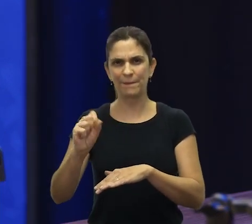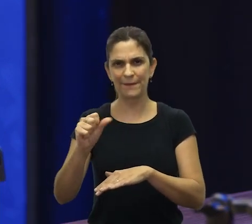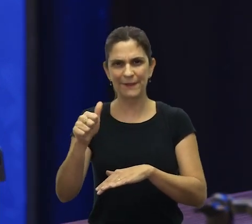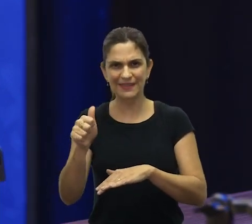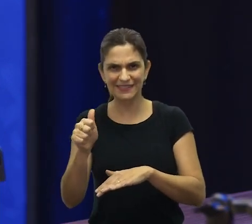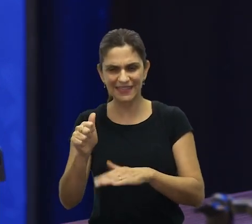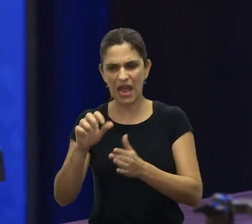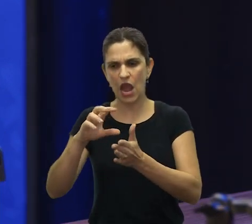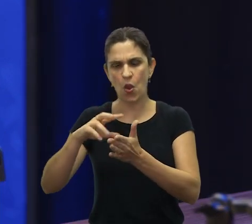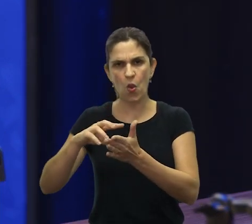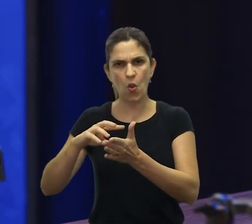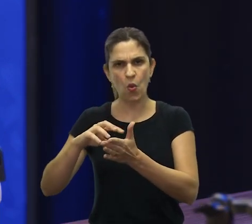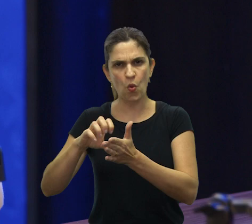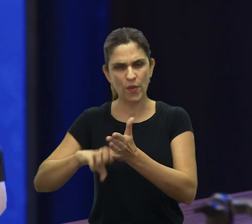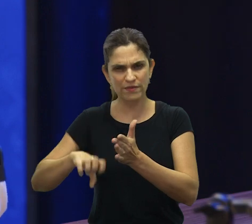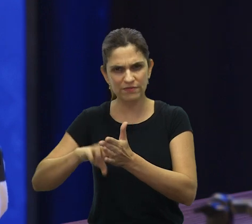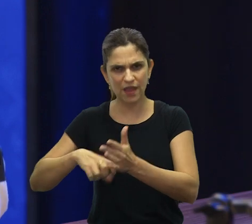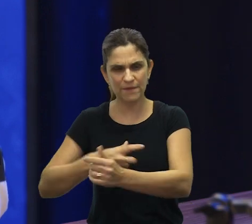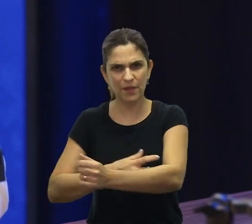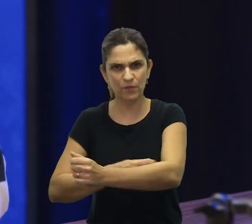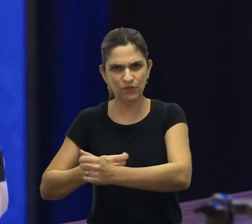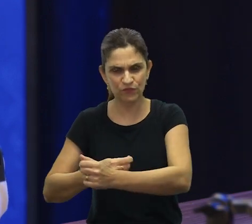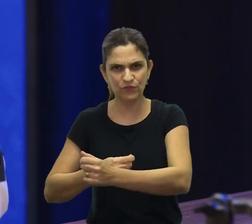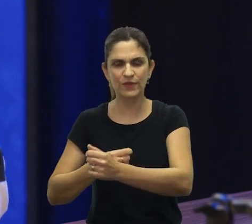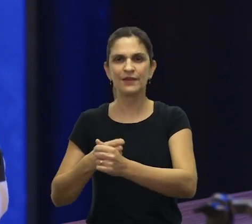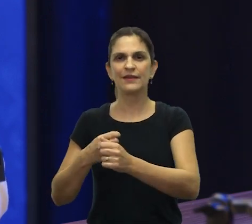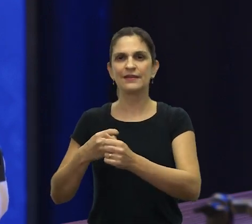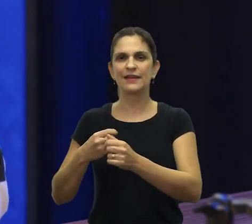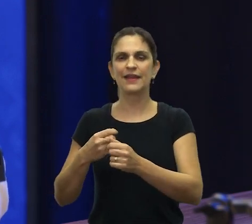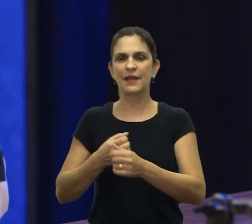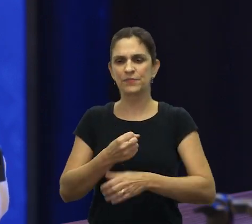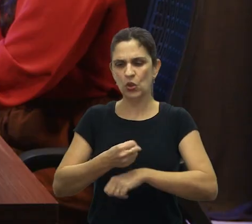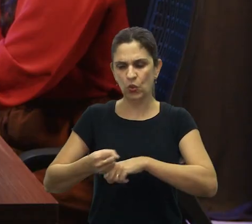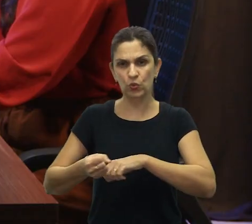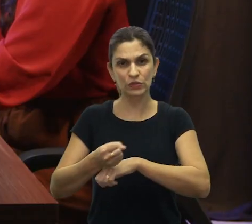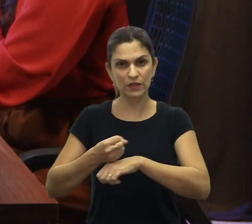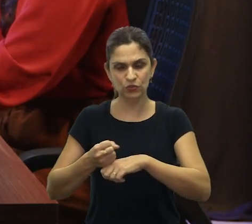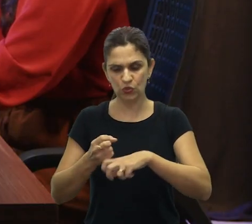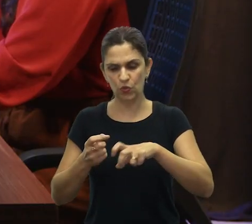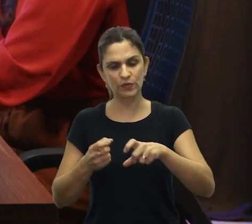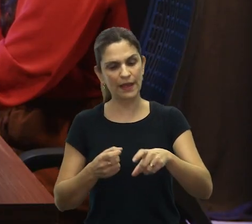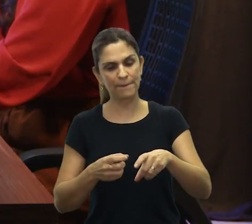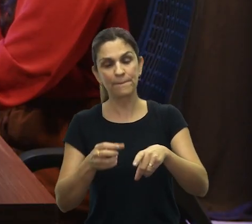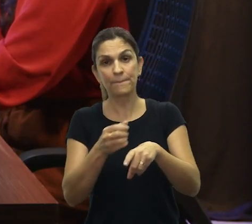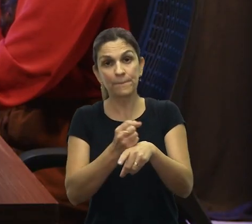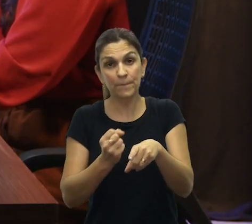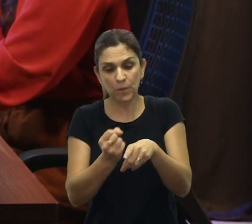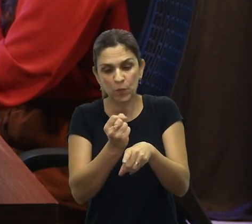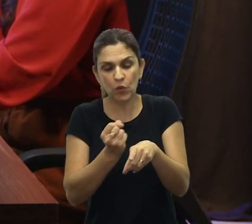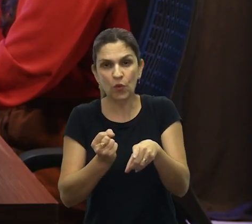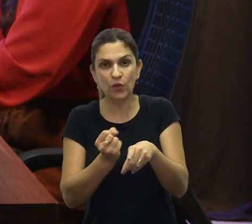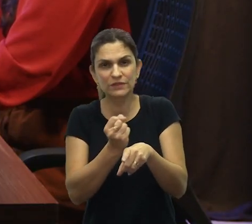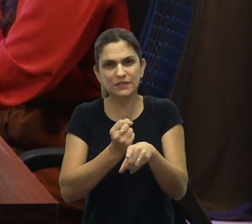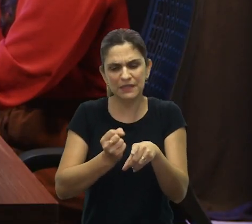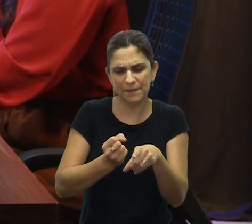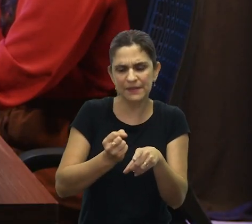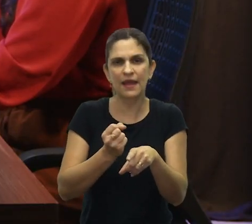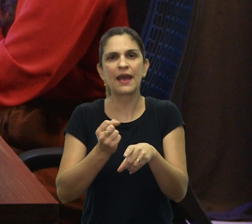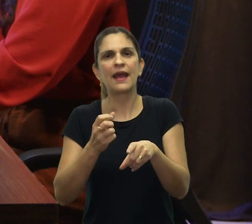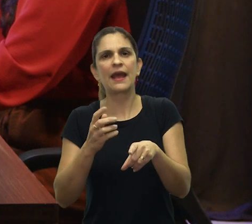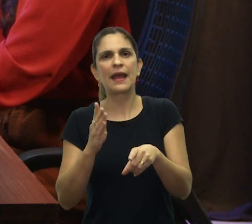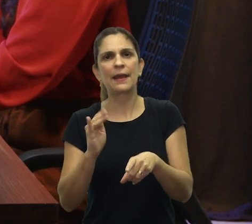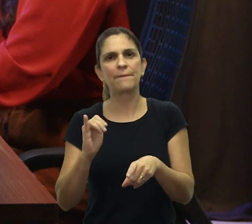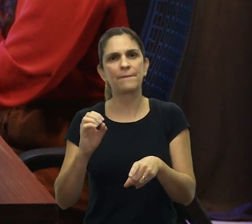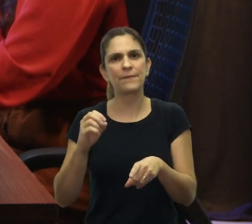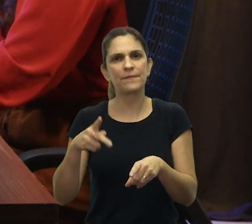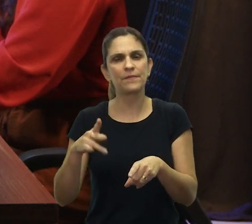na hora. Se caso tenha uma alteração, a gente já encaminha para o ultrassom de próstata e aí até a biópsia, até